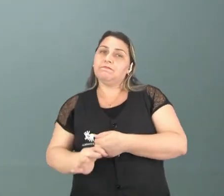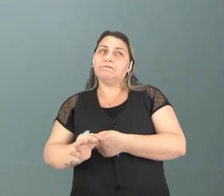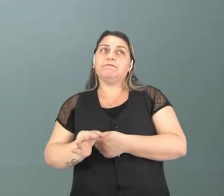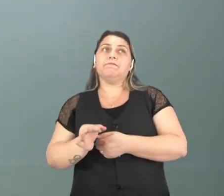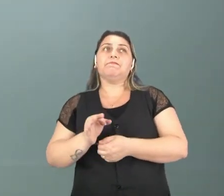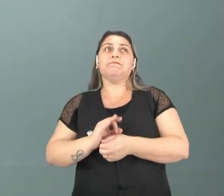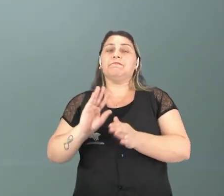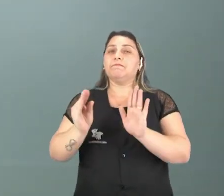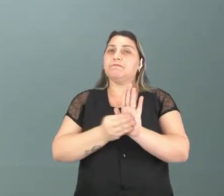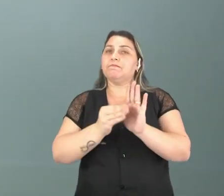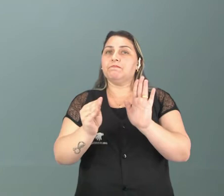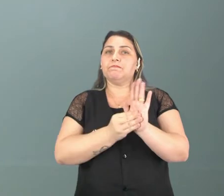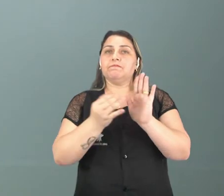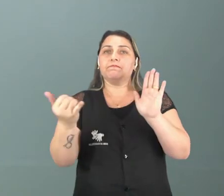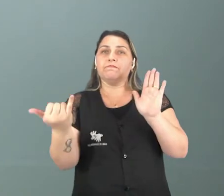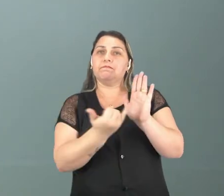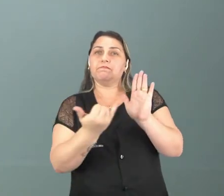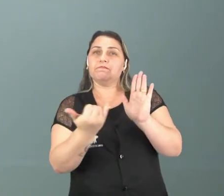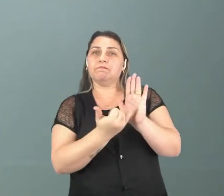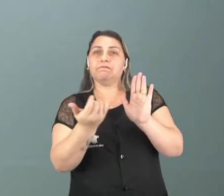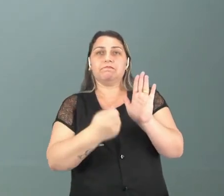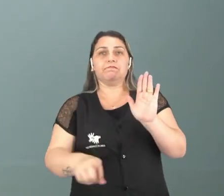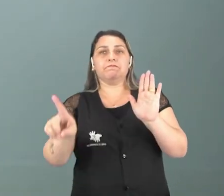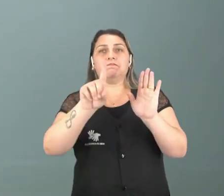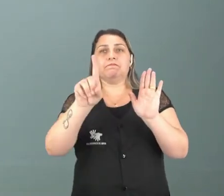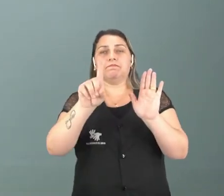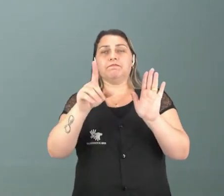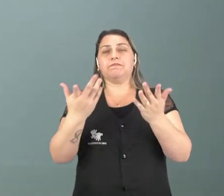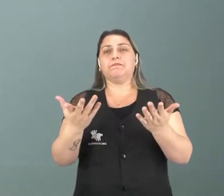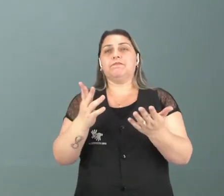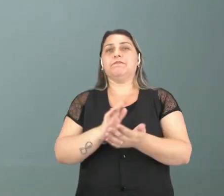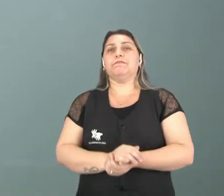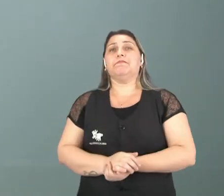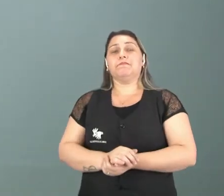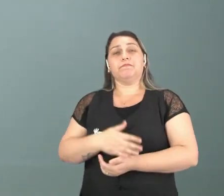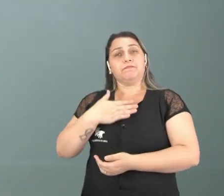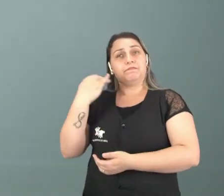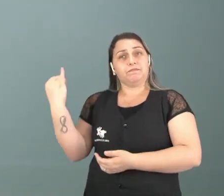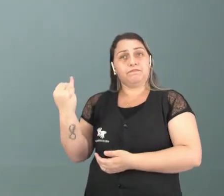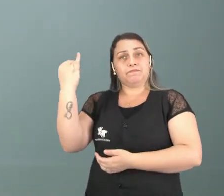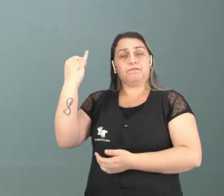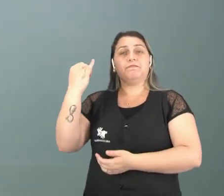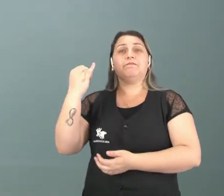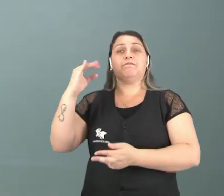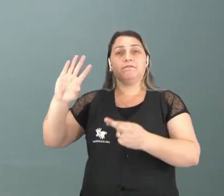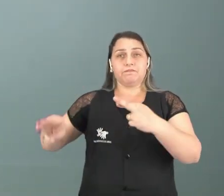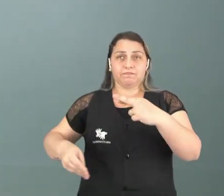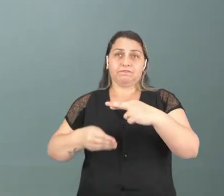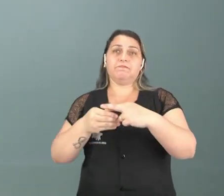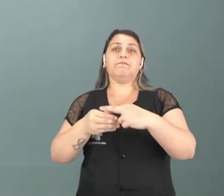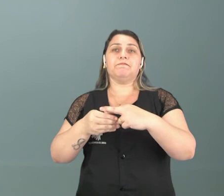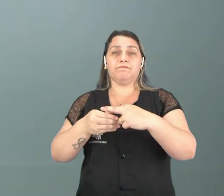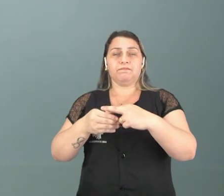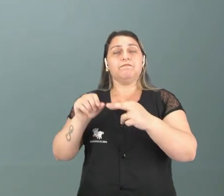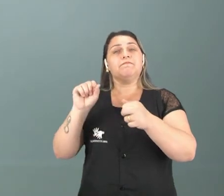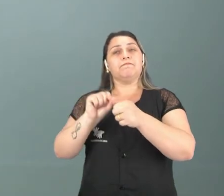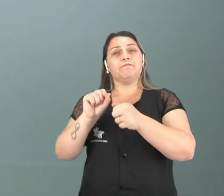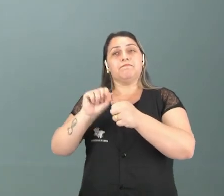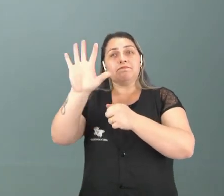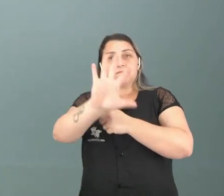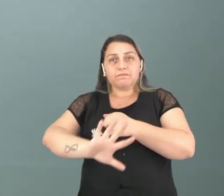ficar acrescentando informações desnecessárias, como ele falou aí, que é importante numa resenha. Afinal, eu estou fazendo a resenha de uma